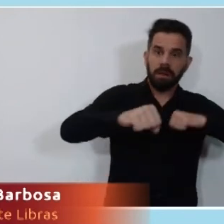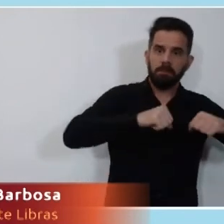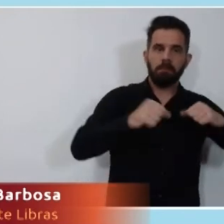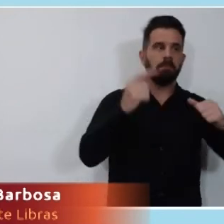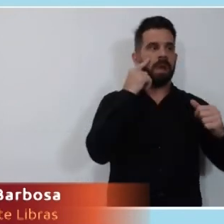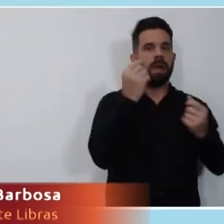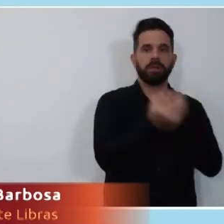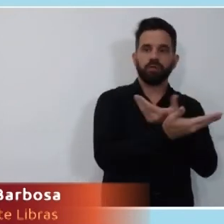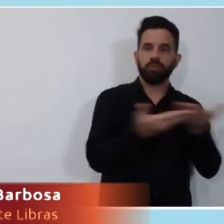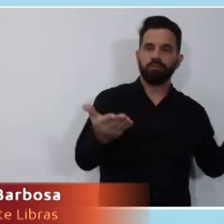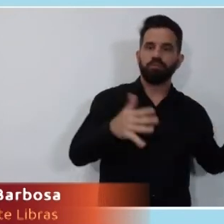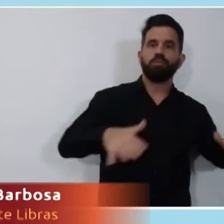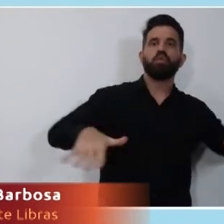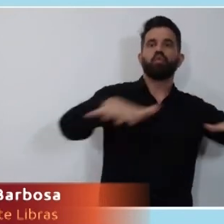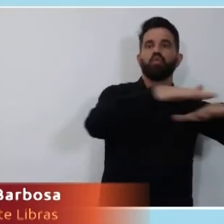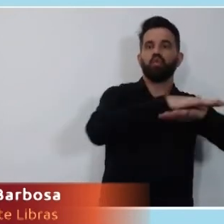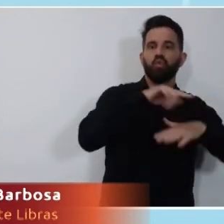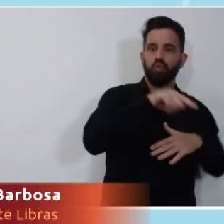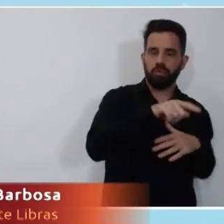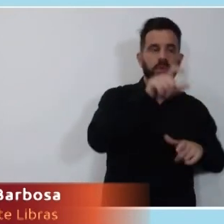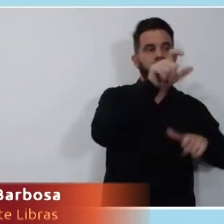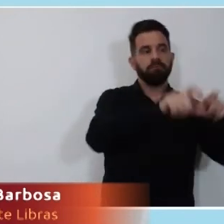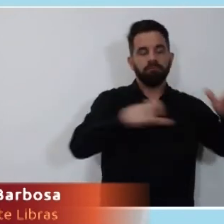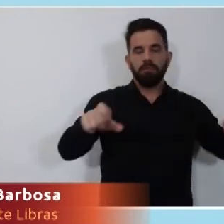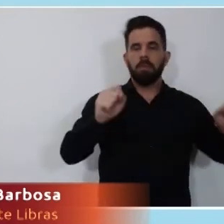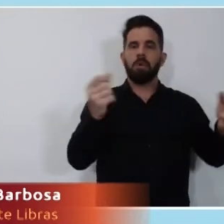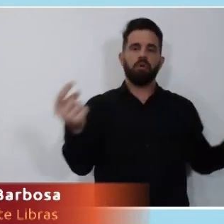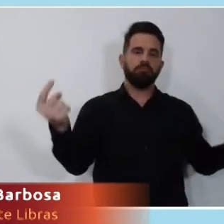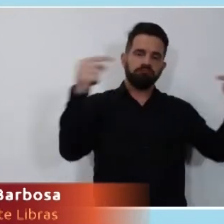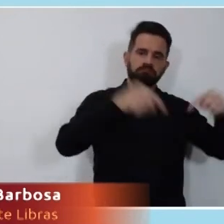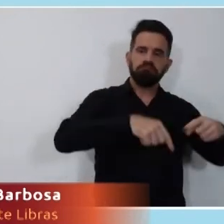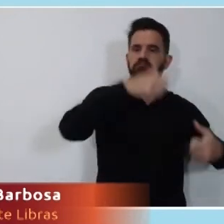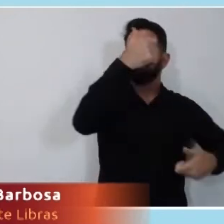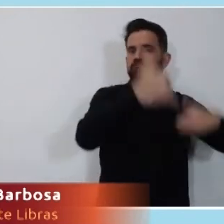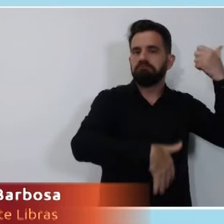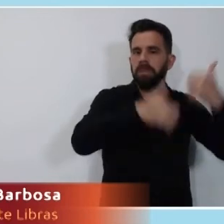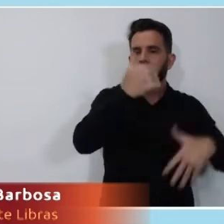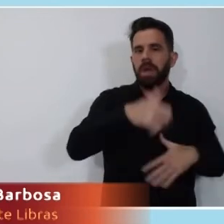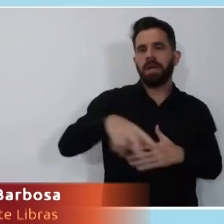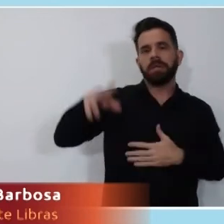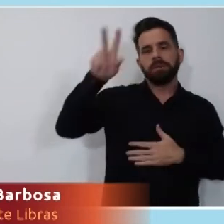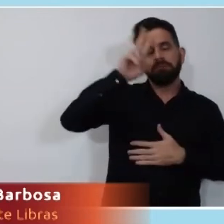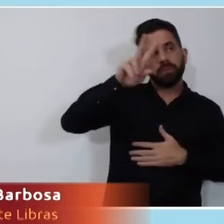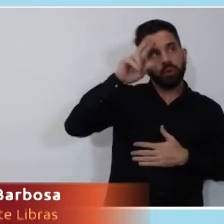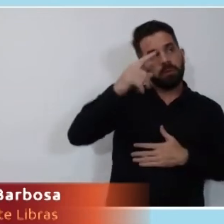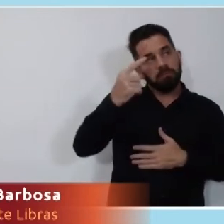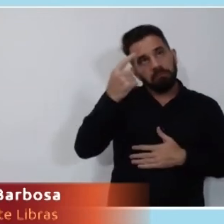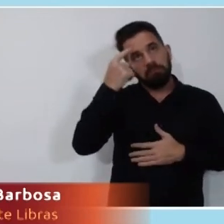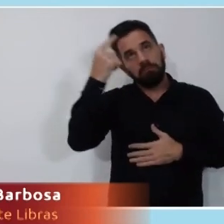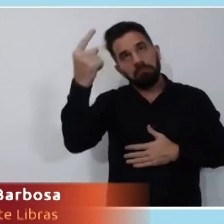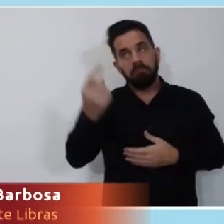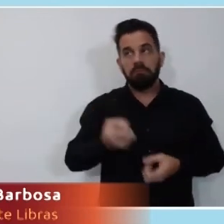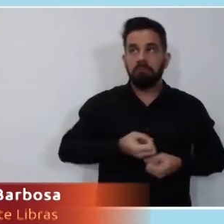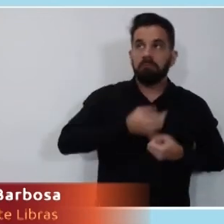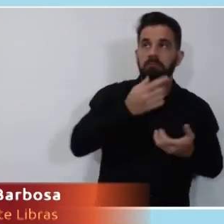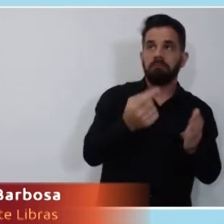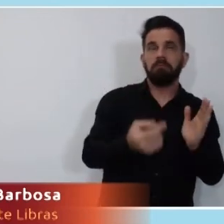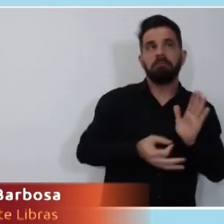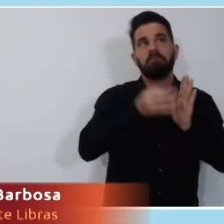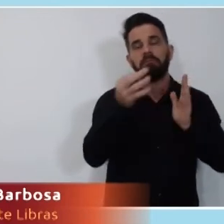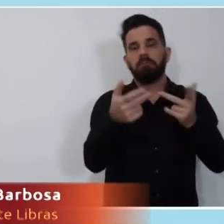que a sociedade possa participar, trazer ideias, se manifestar. Esse plano de mobilidade não vai ter só números,